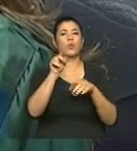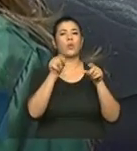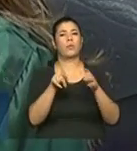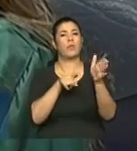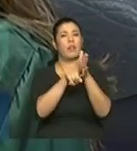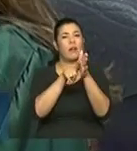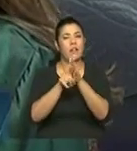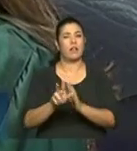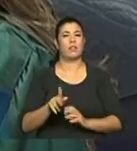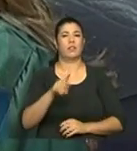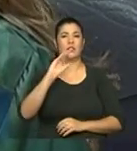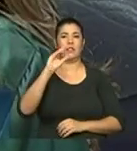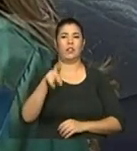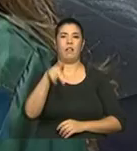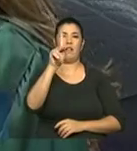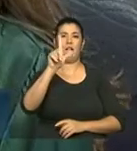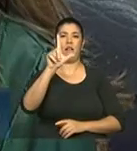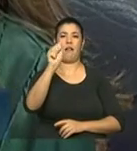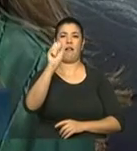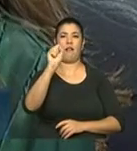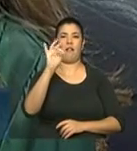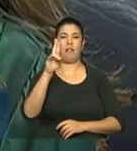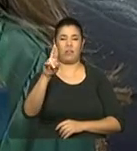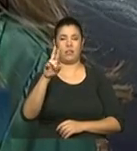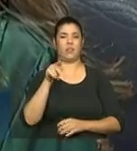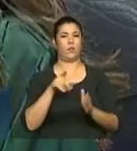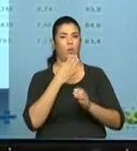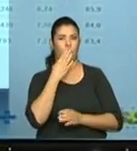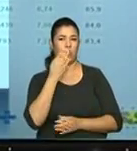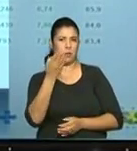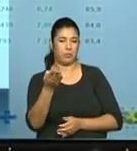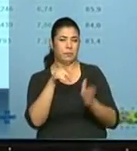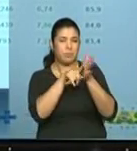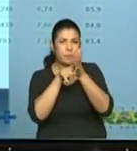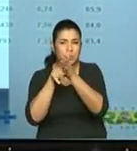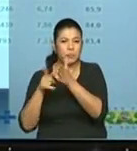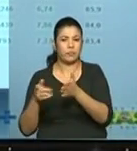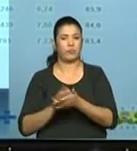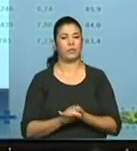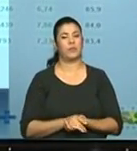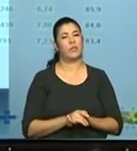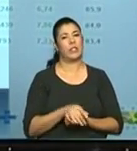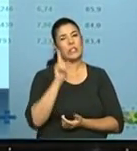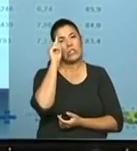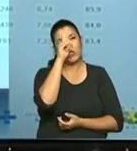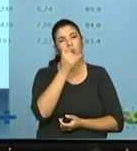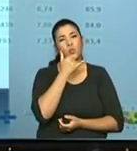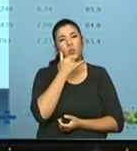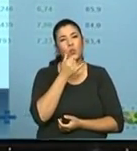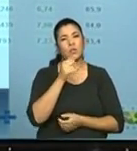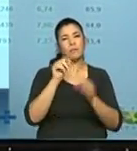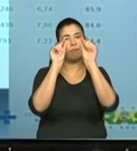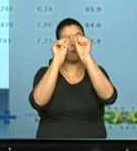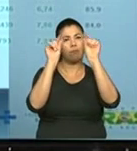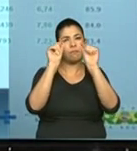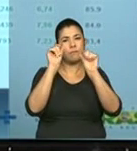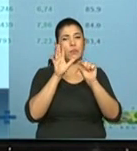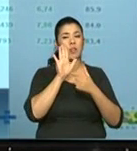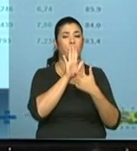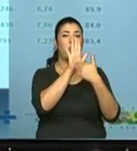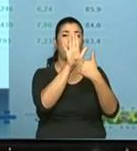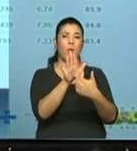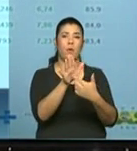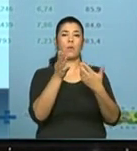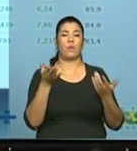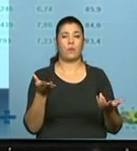de clusters. O próximo, por gentileza. Bom, aí vai ser difícil de enxergar, mas o que é que nós queremos mostrar